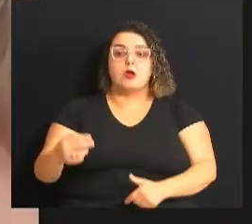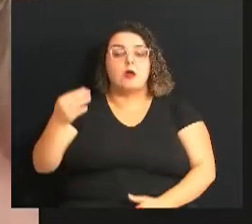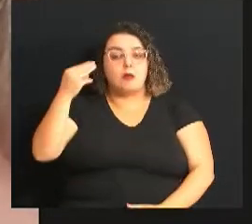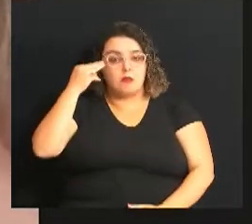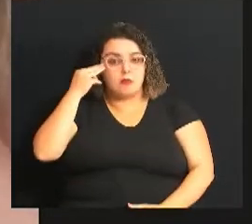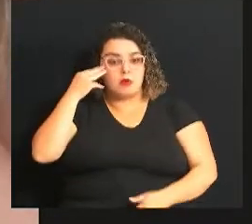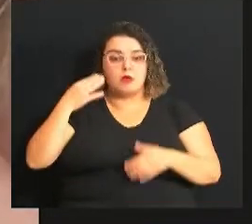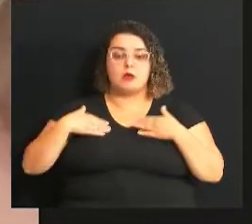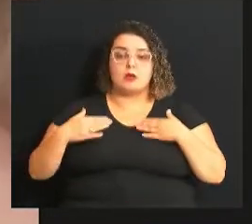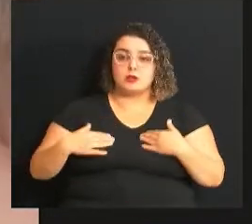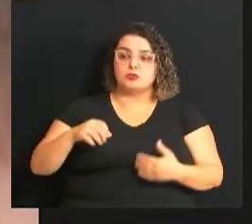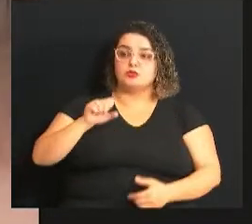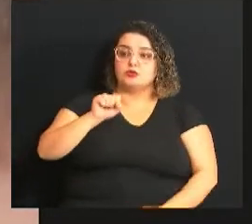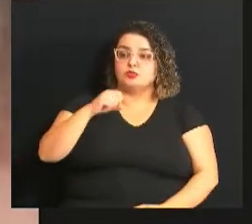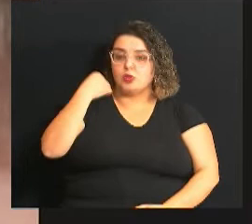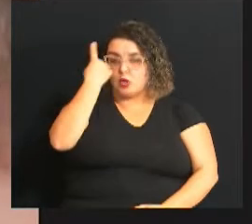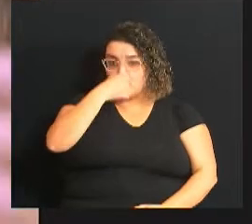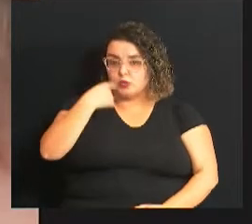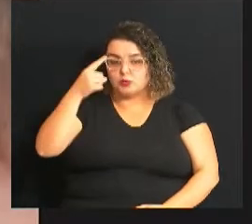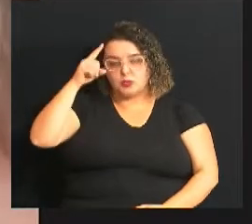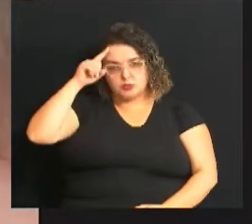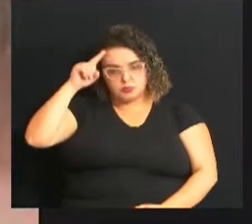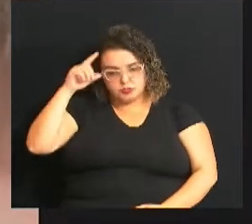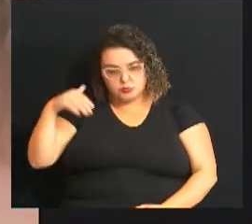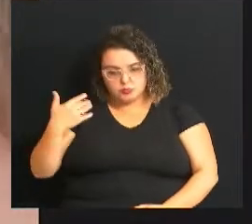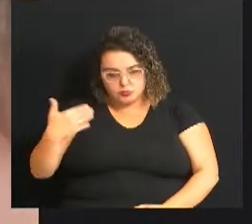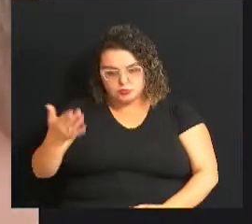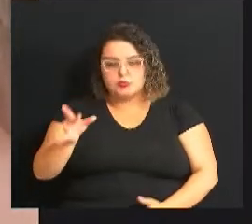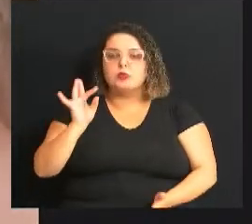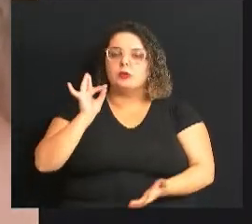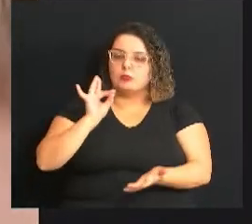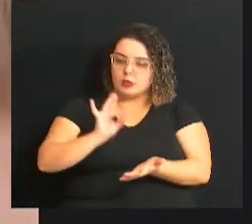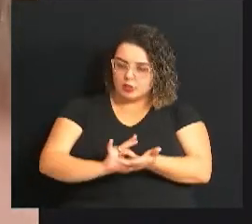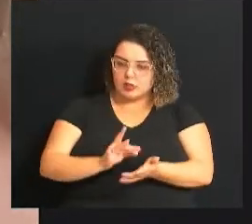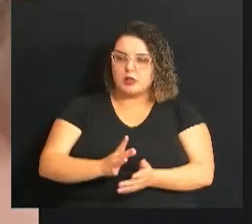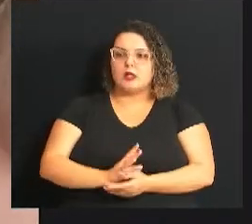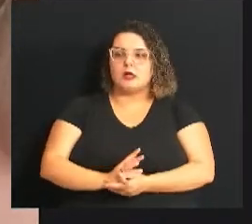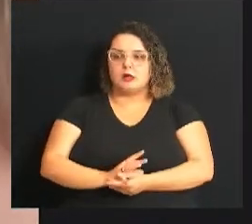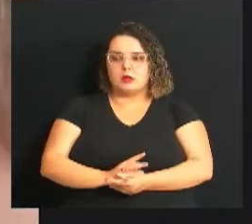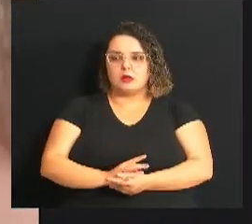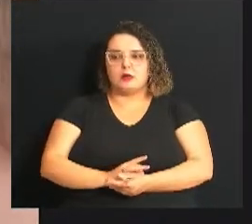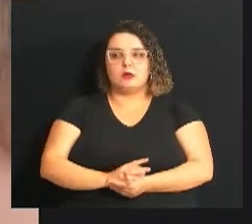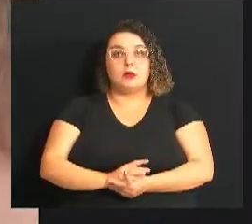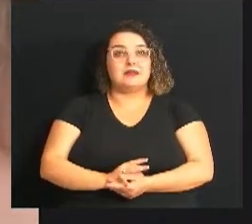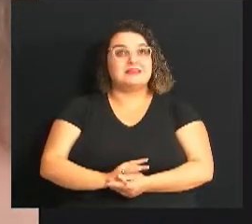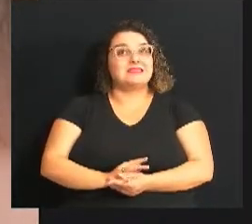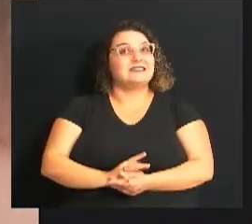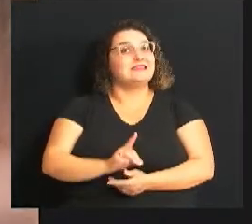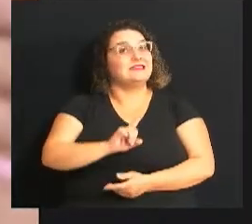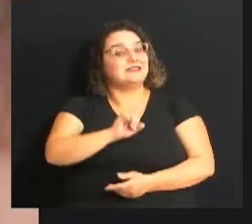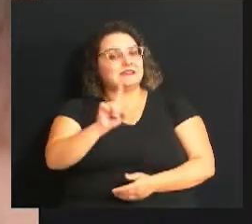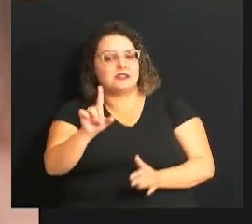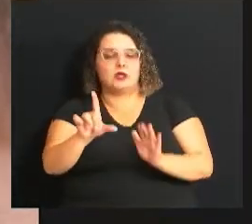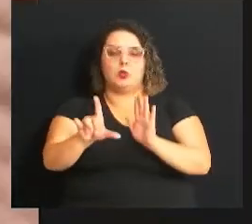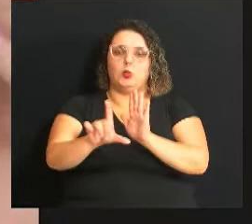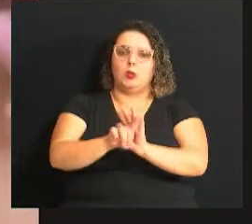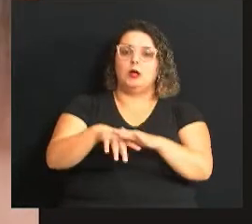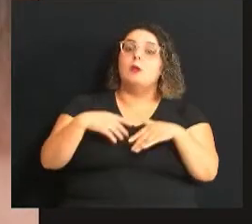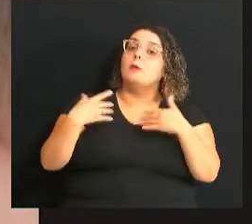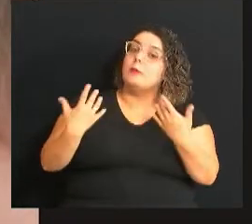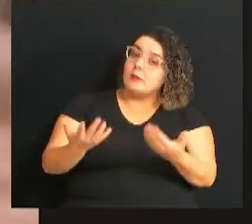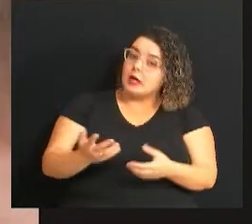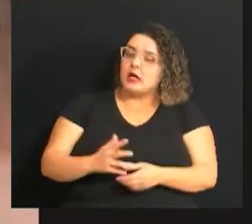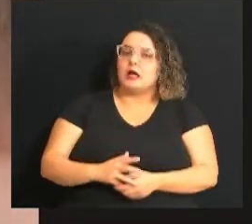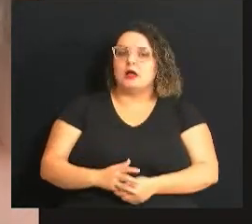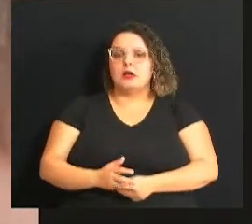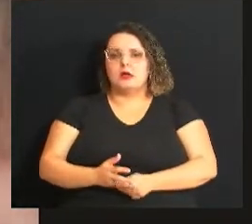8 horas diárias. Então, isso já é uma realidade não legal, mas condicionada a